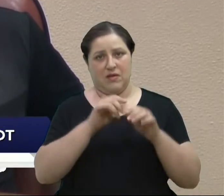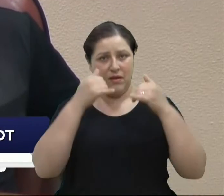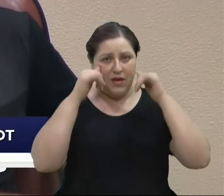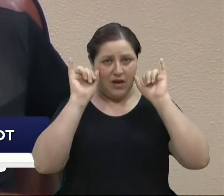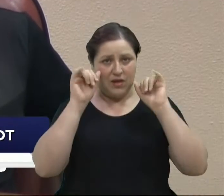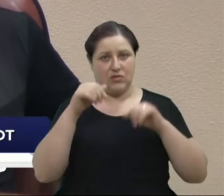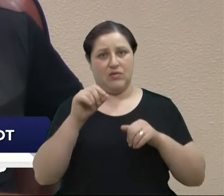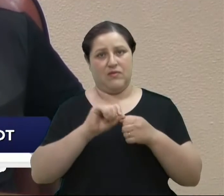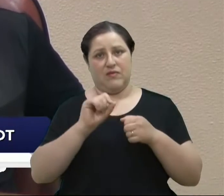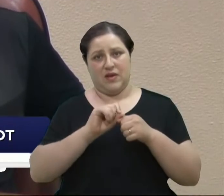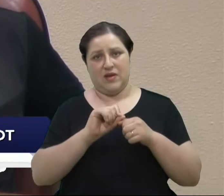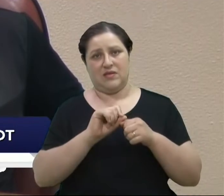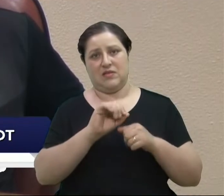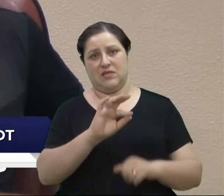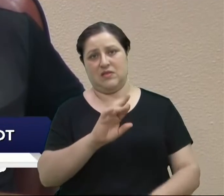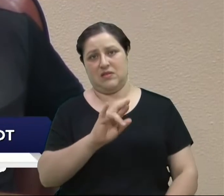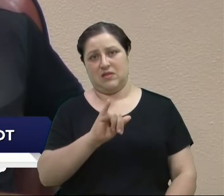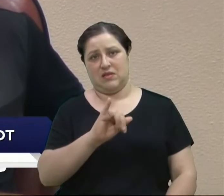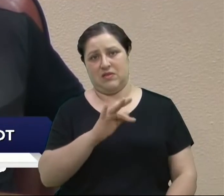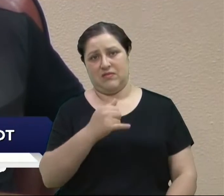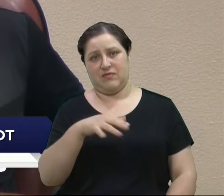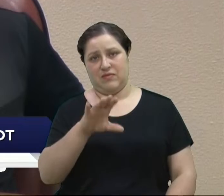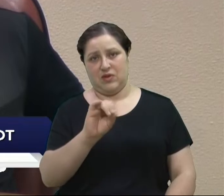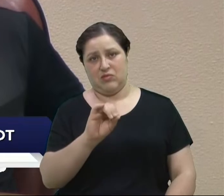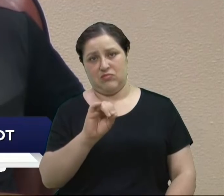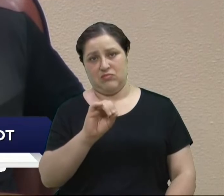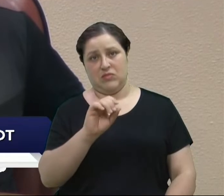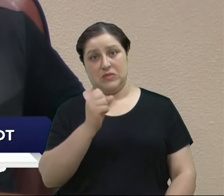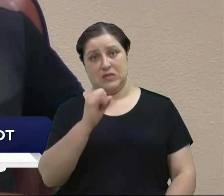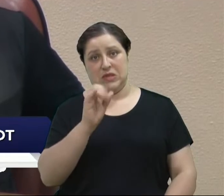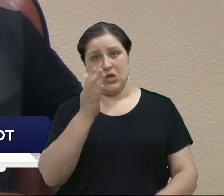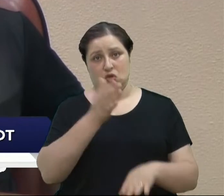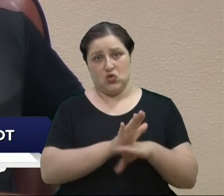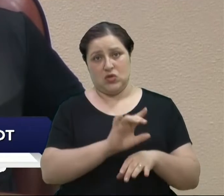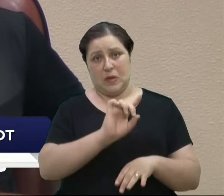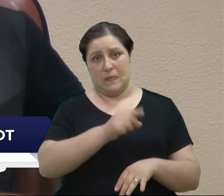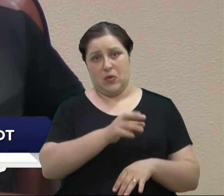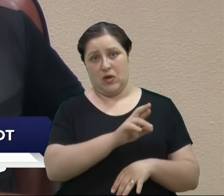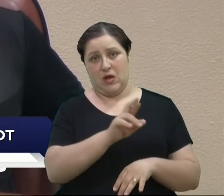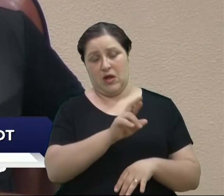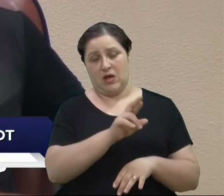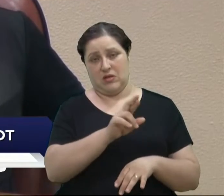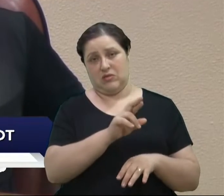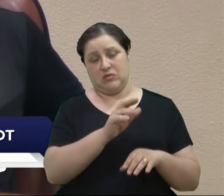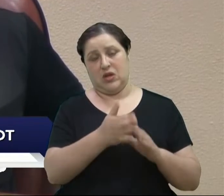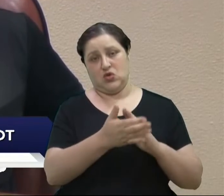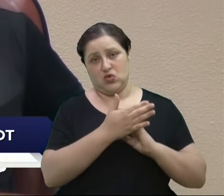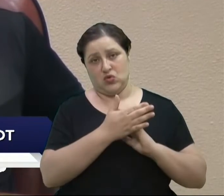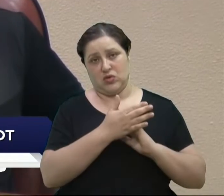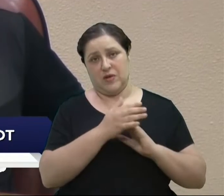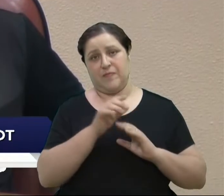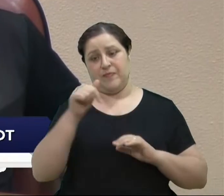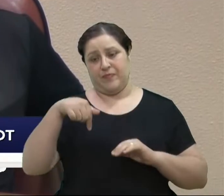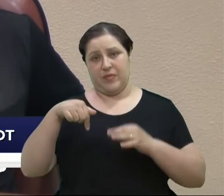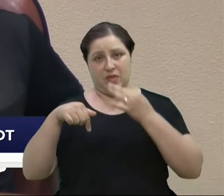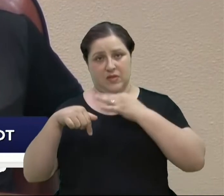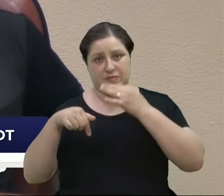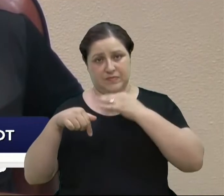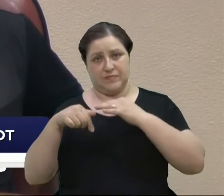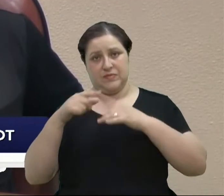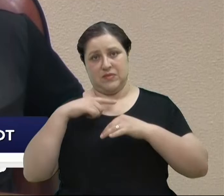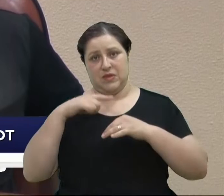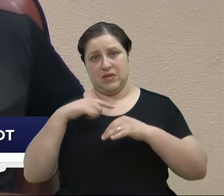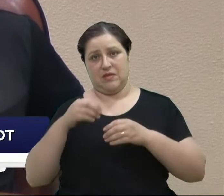Caxias do Sul assumiu o ônus sozinho, tá, da luta pelo Hospital Geral. Caxias do Sul deu 1,5 milhão. O Sandro não estava